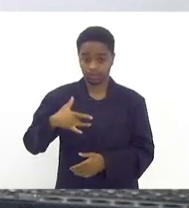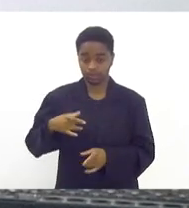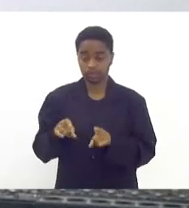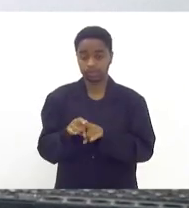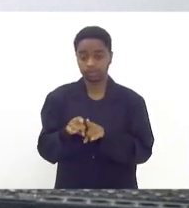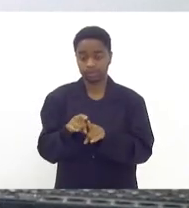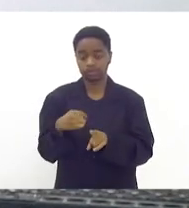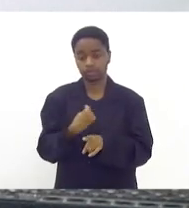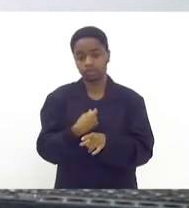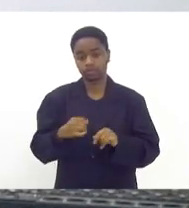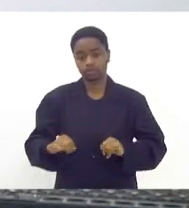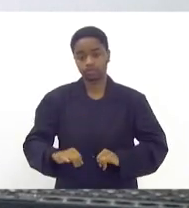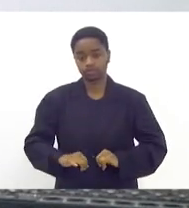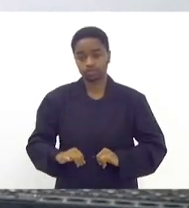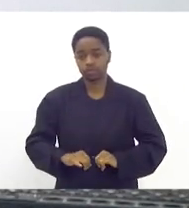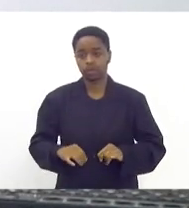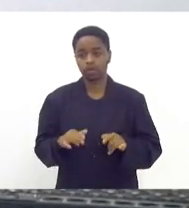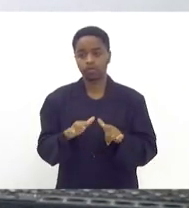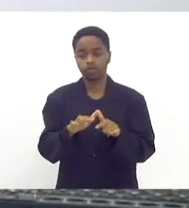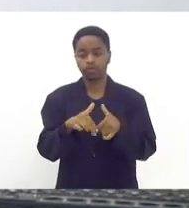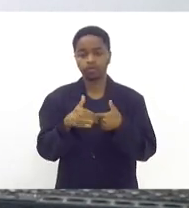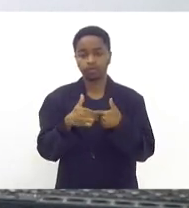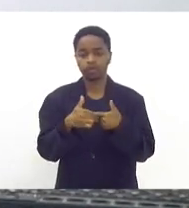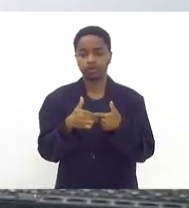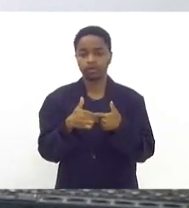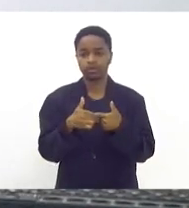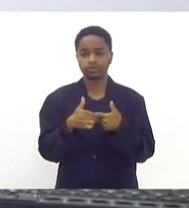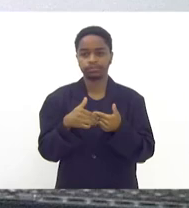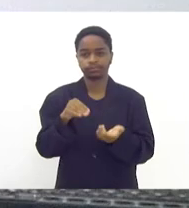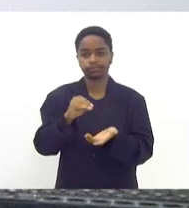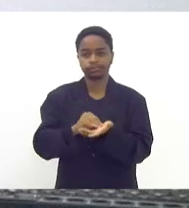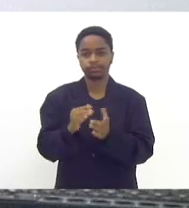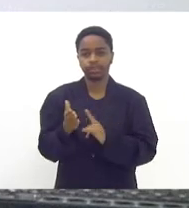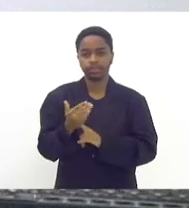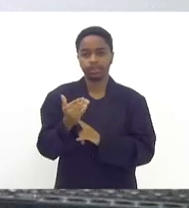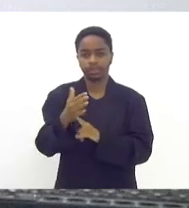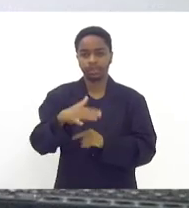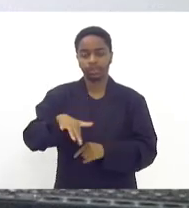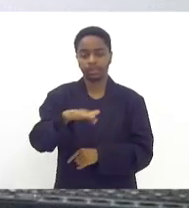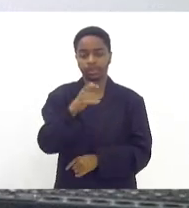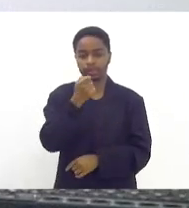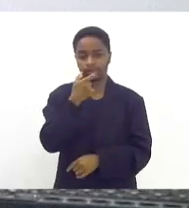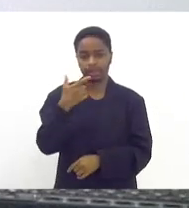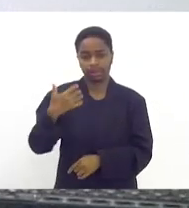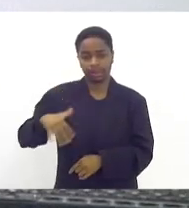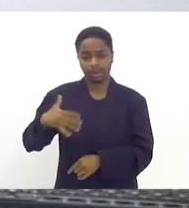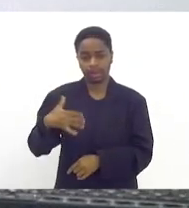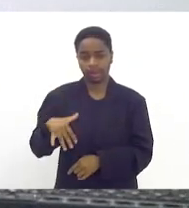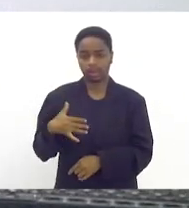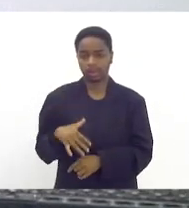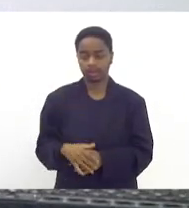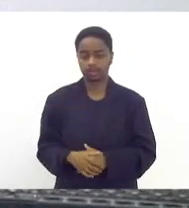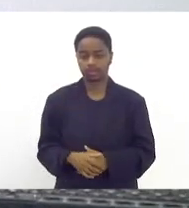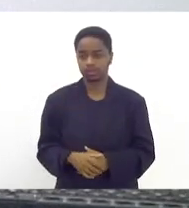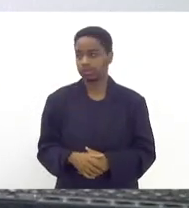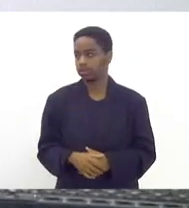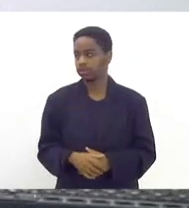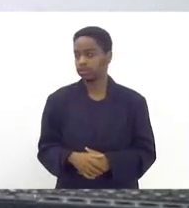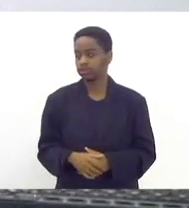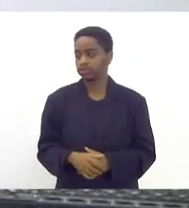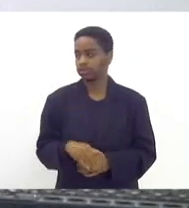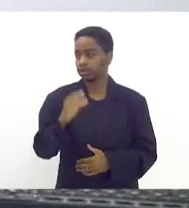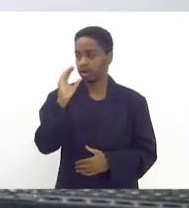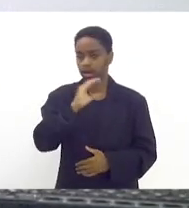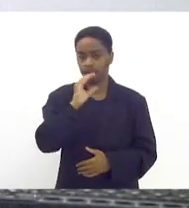eh por uma incorporação de tecnologias e medicamentos de alto custo eh de uma maneira muito